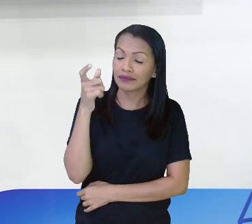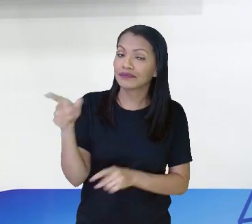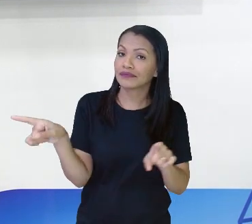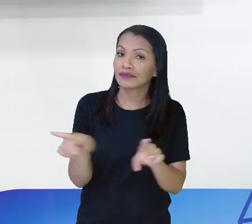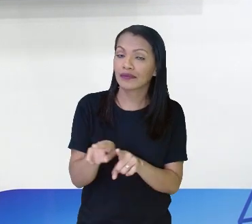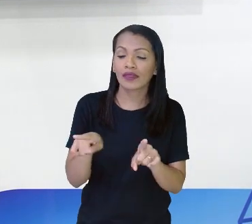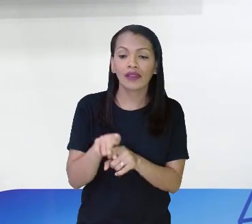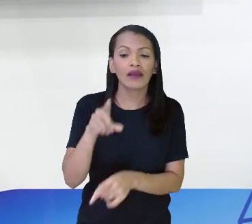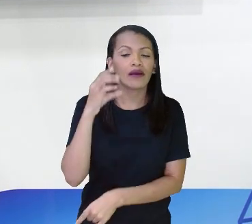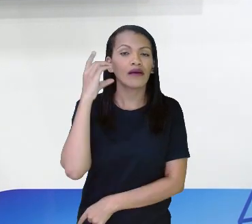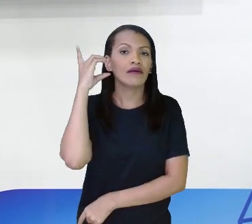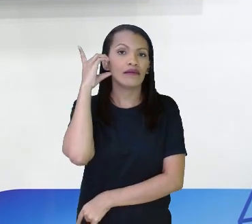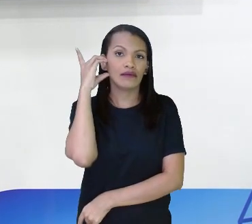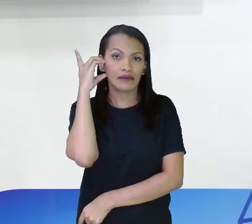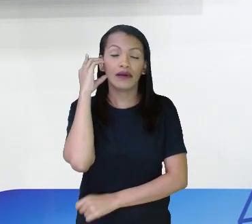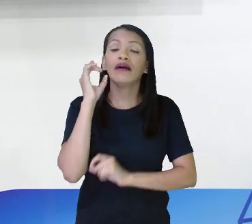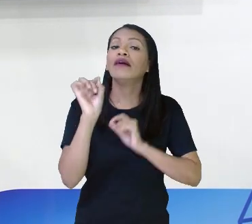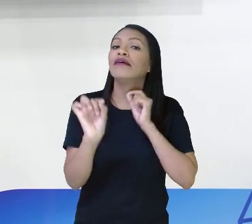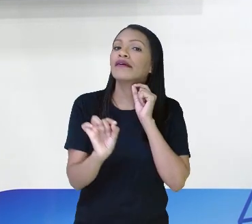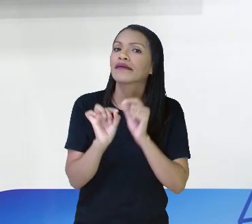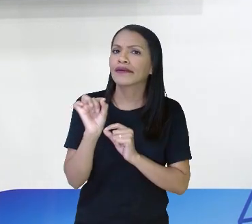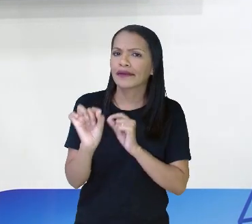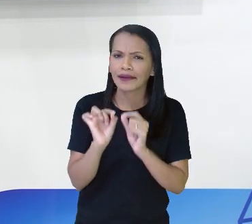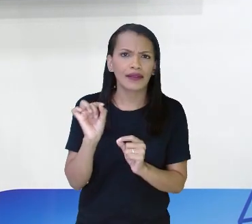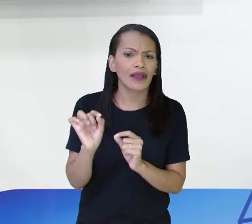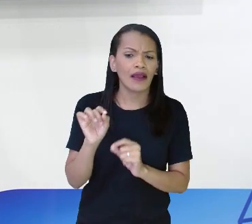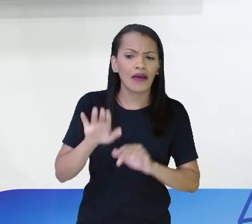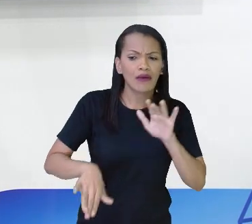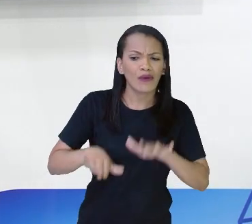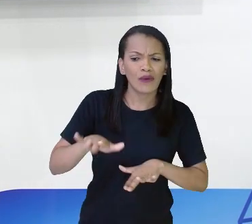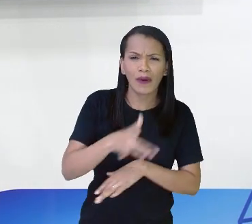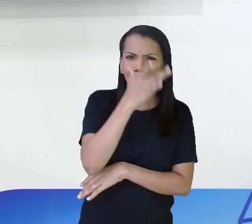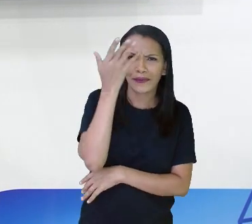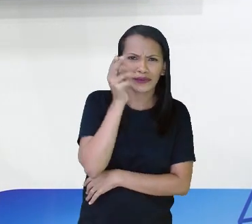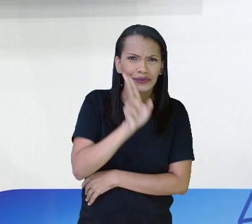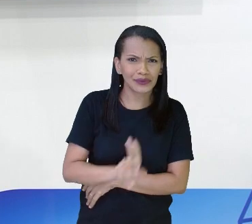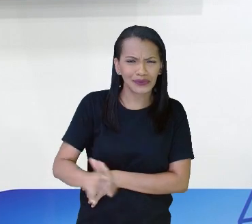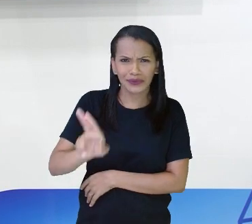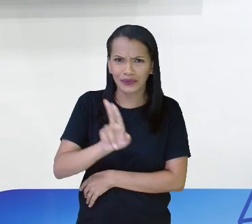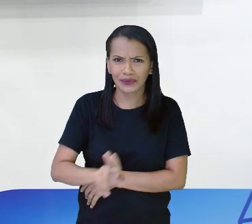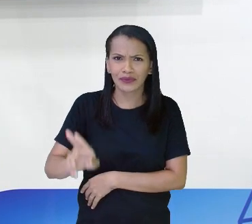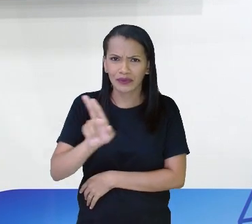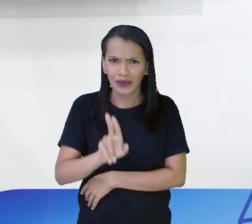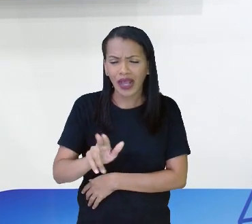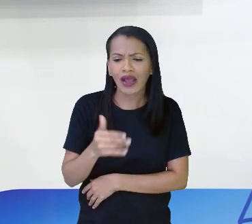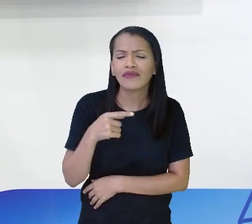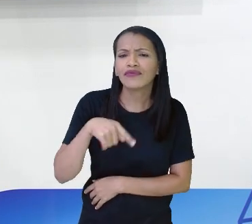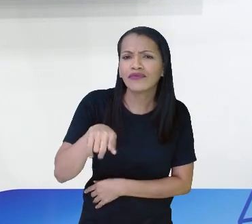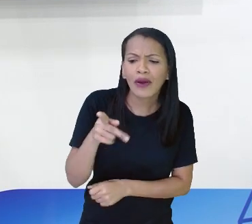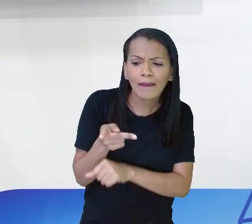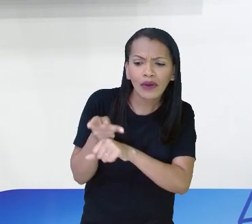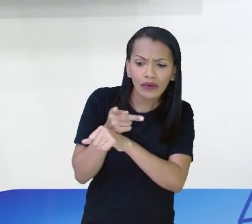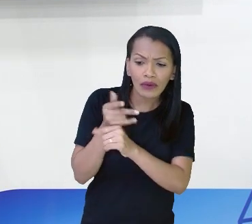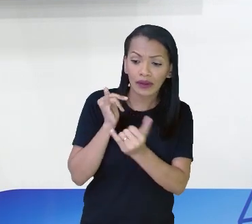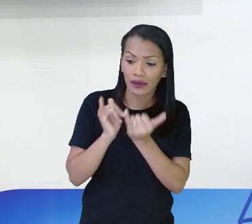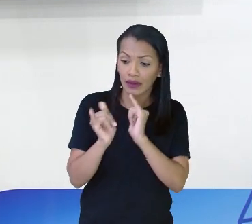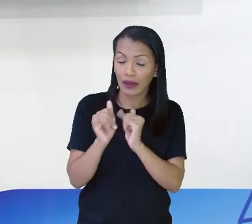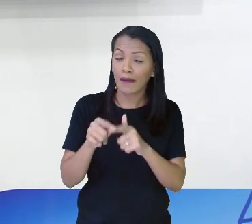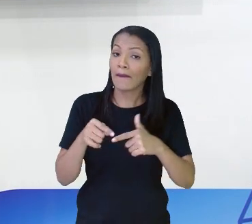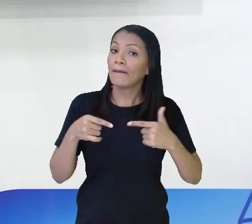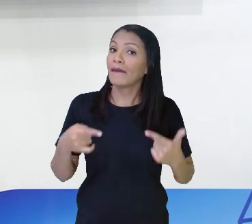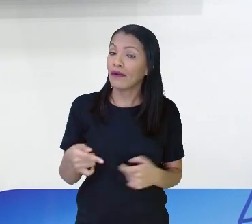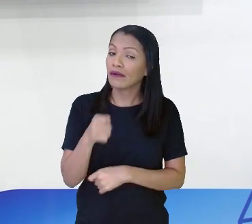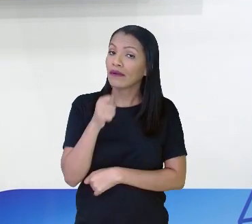o rádio, não é, que muitas pessoas ainda não usam, né? Porque foram para a internet, para a TV, mas